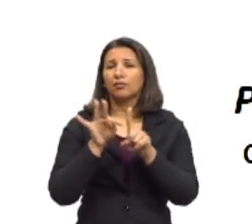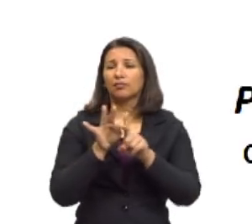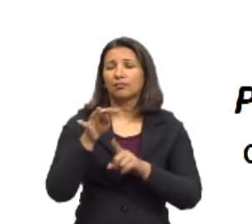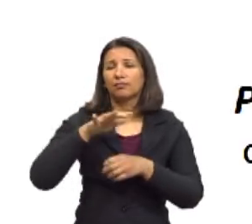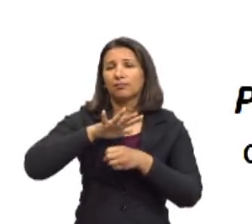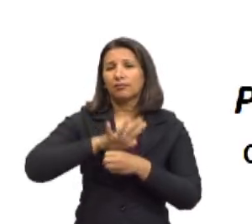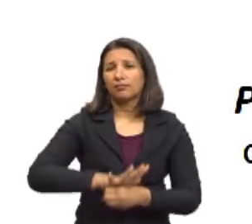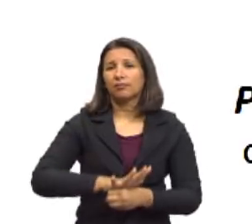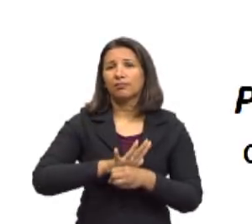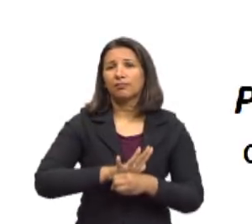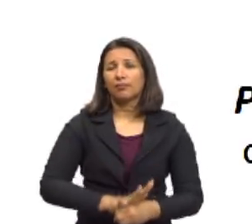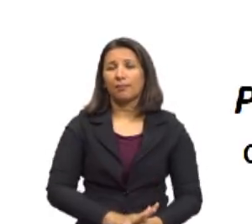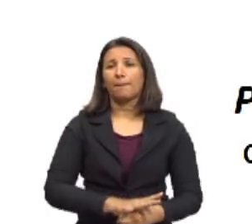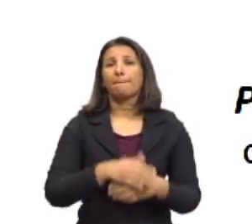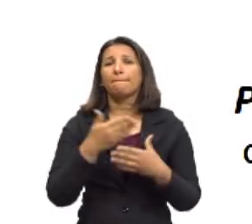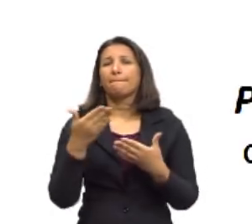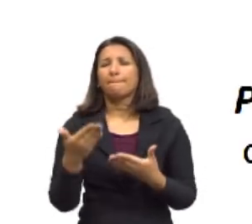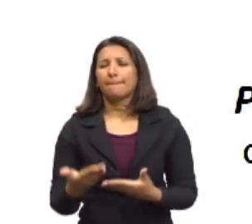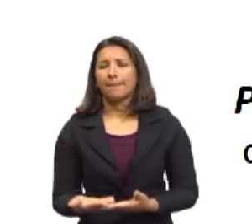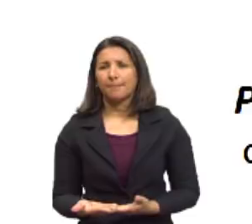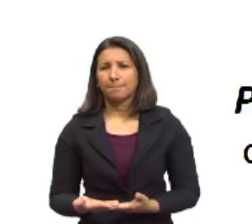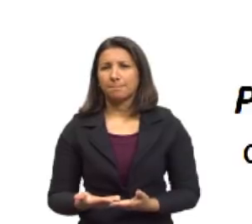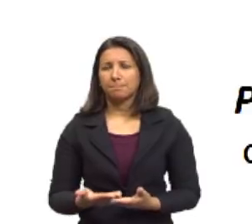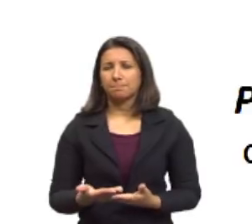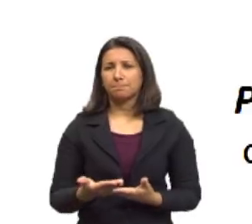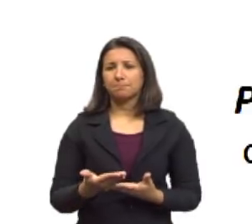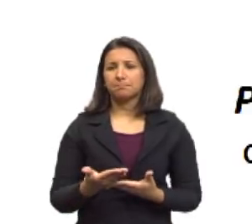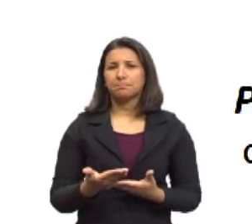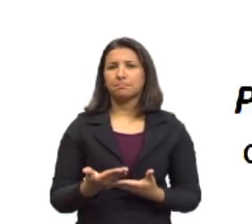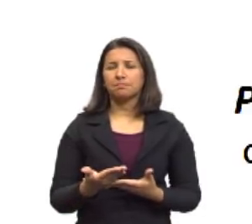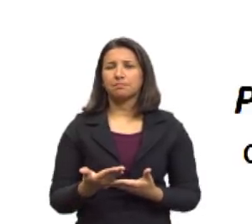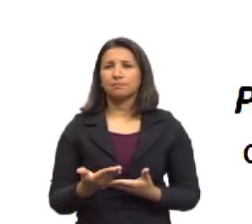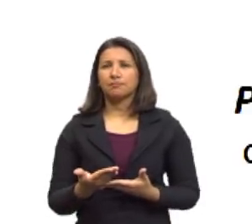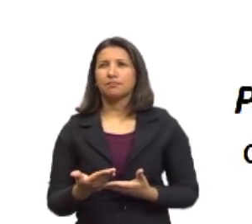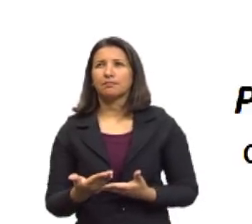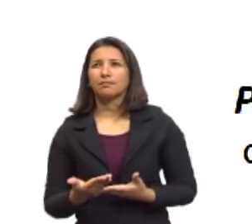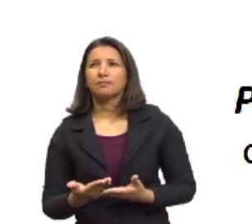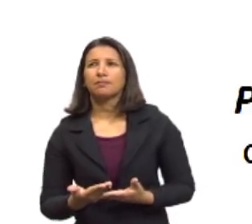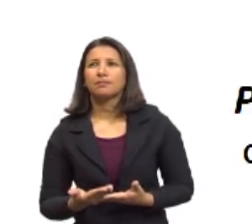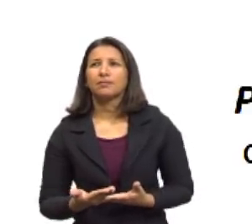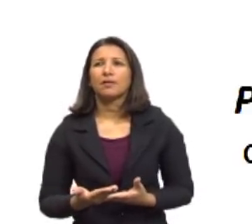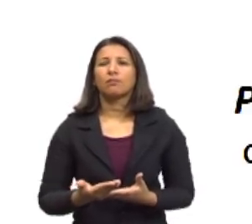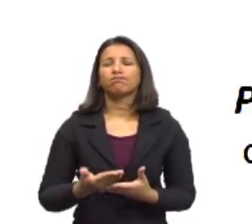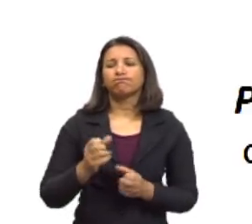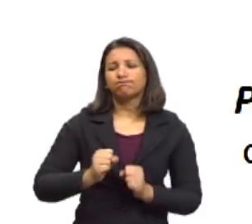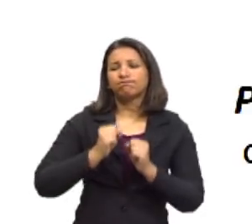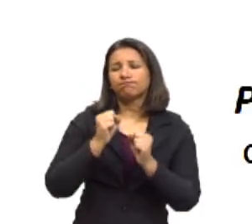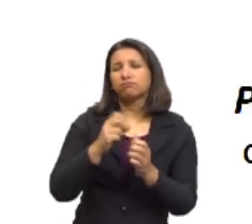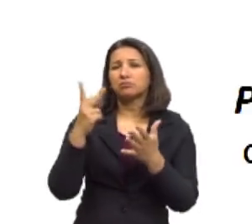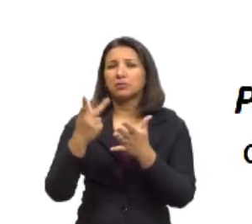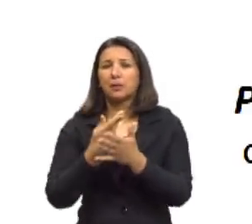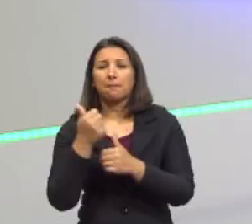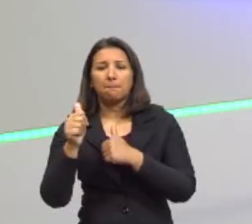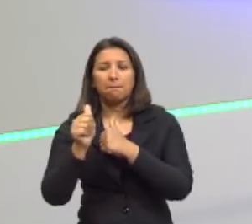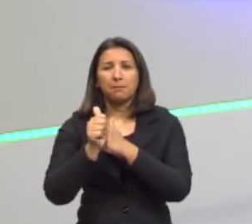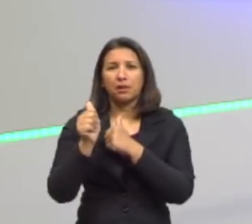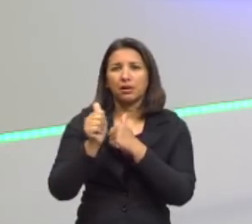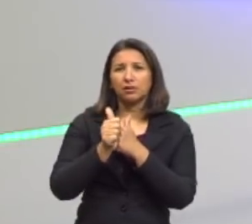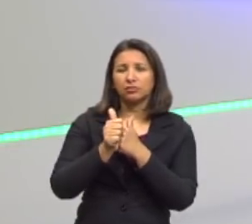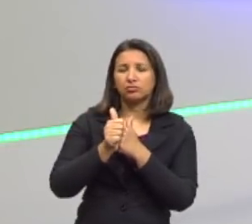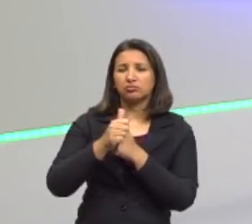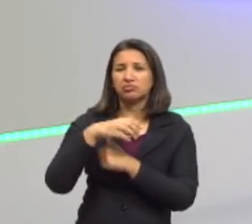pressão. Então, na CNTPs funciona de uma forma, mas talvez perto do zero Kelvin